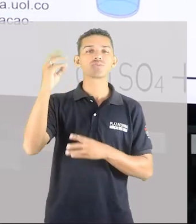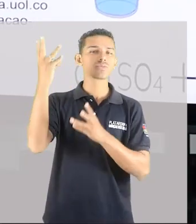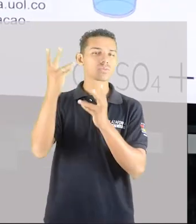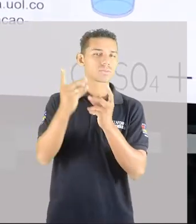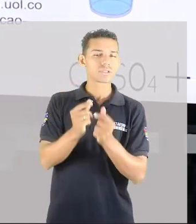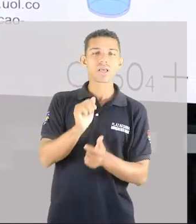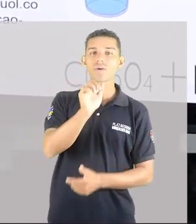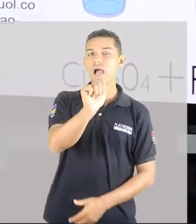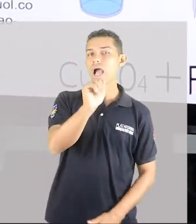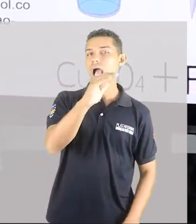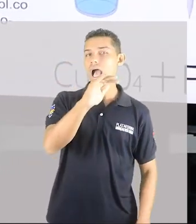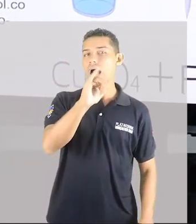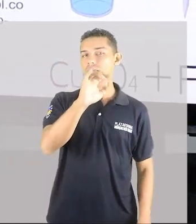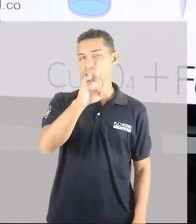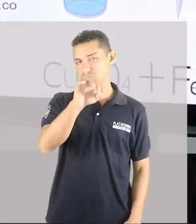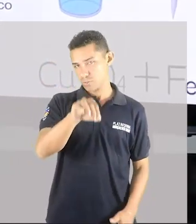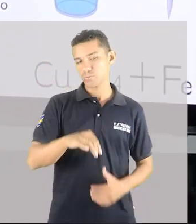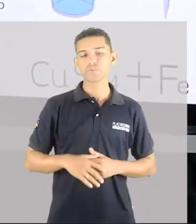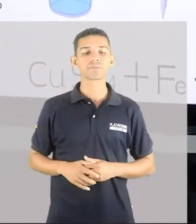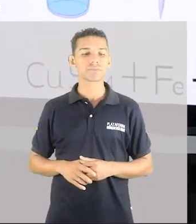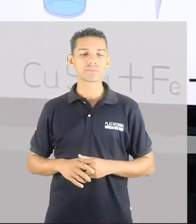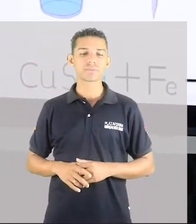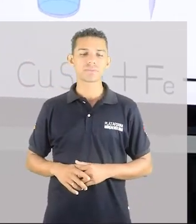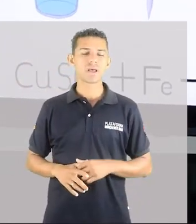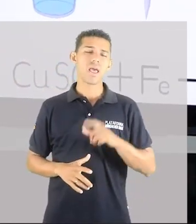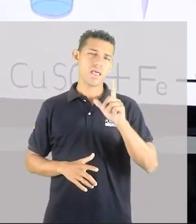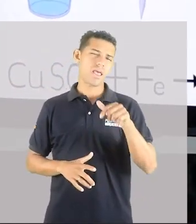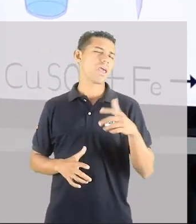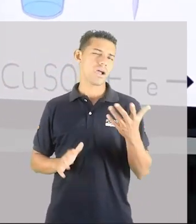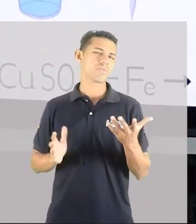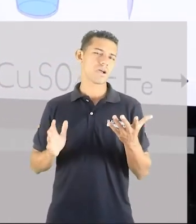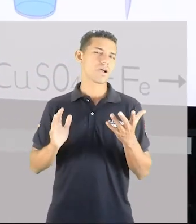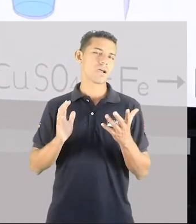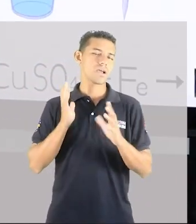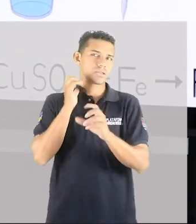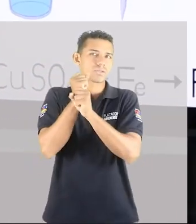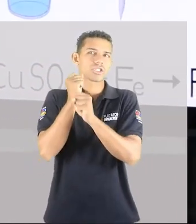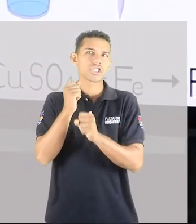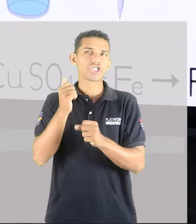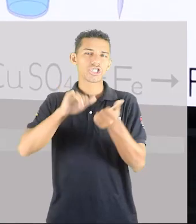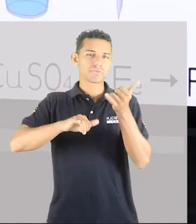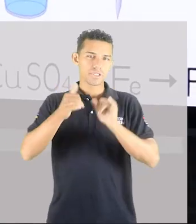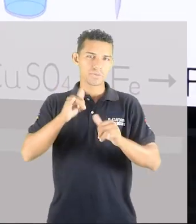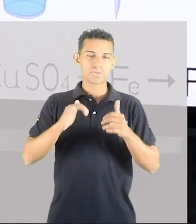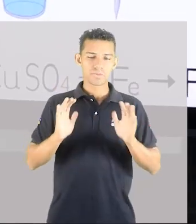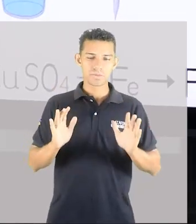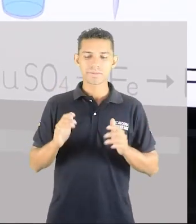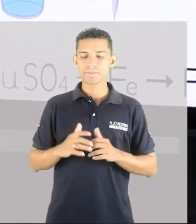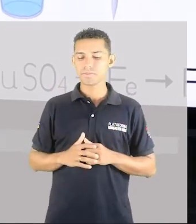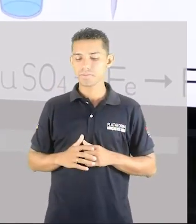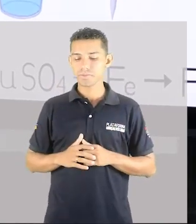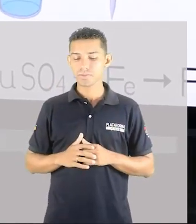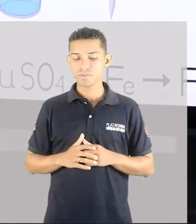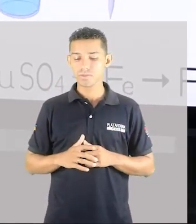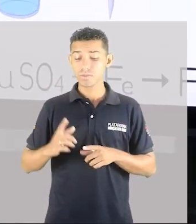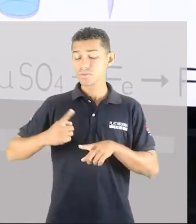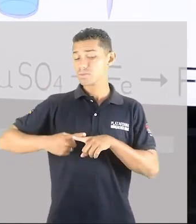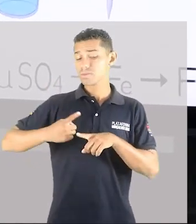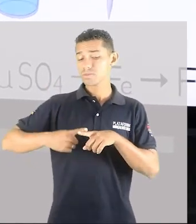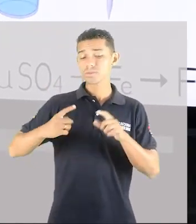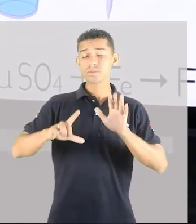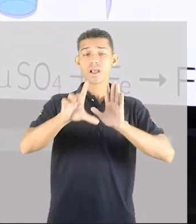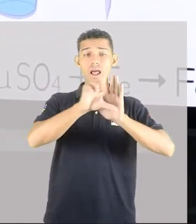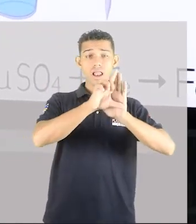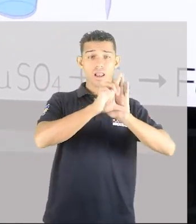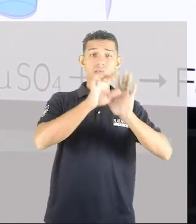um ácido, tá bom? Então é uma equação química, eu representei um processo químico. Por que ele fala que a gente deve seguir as leis da